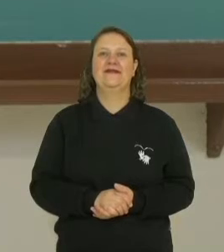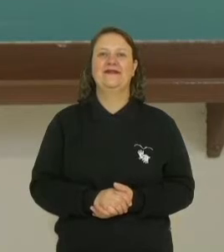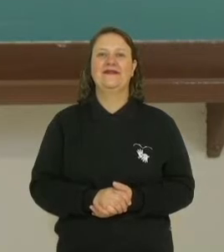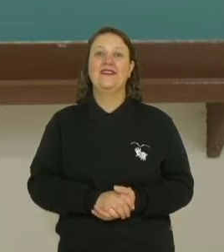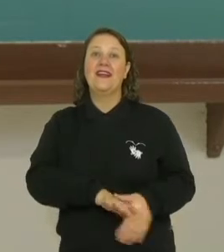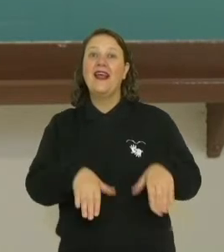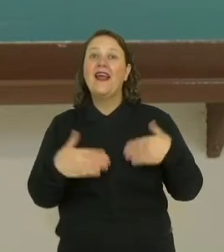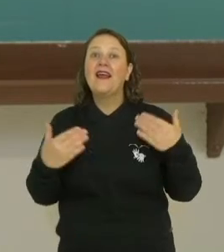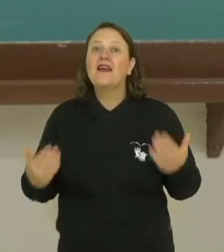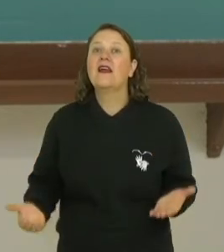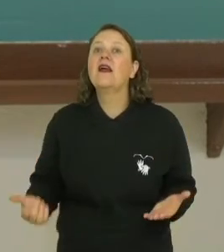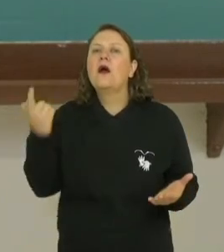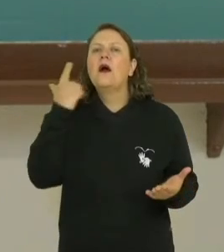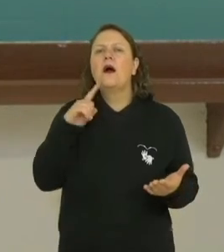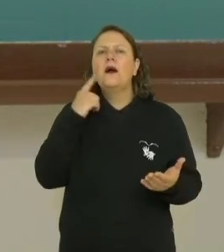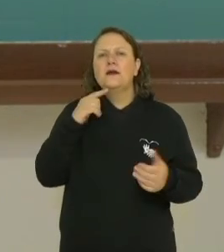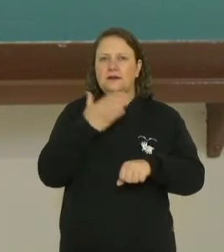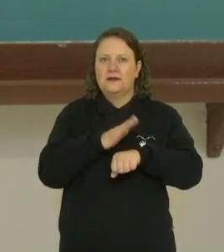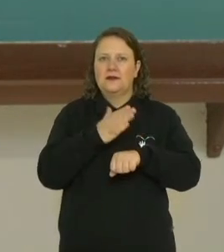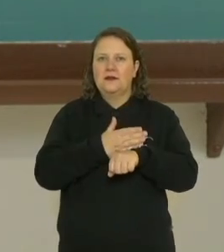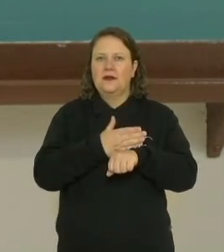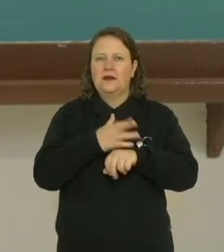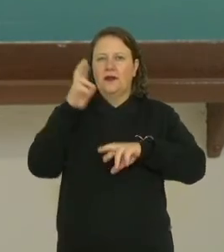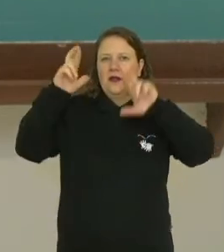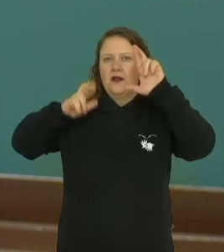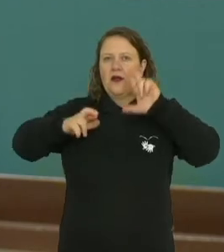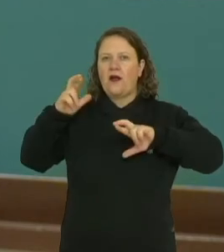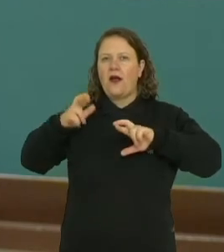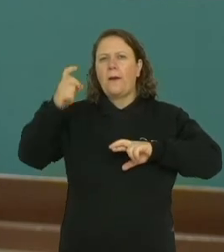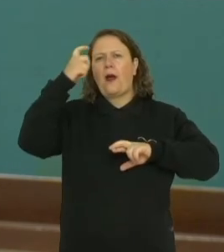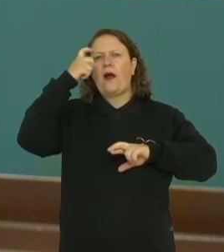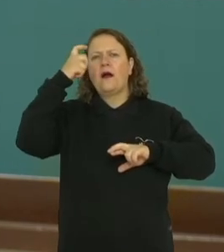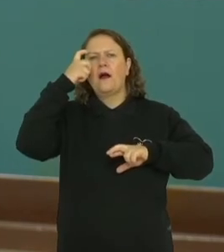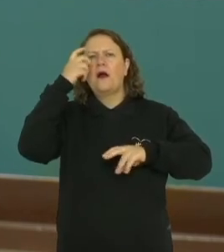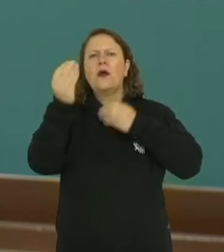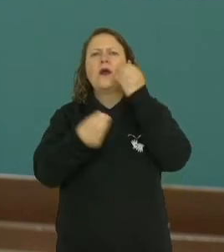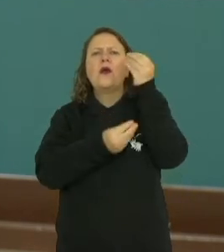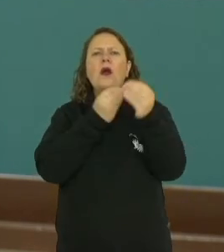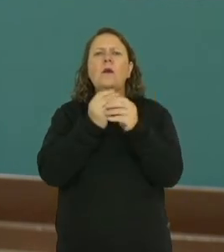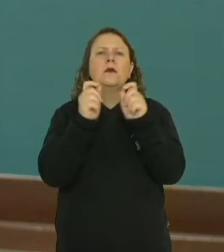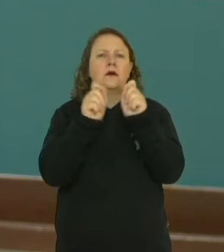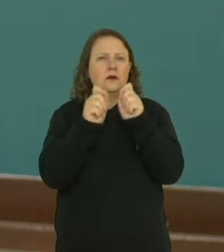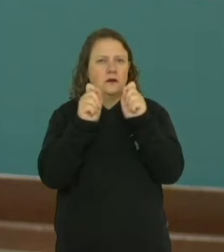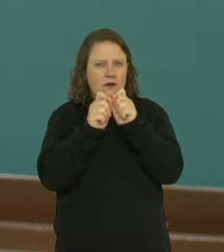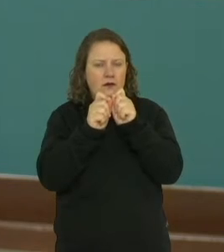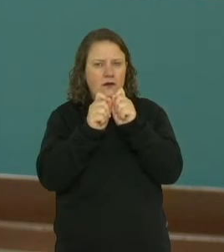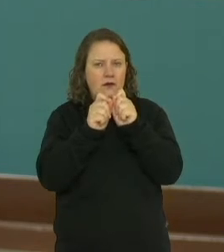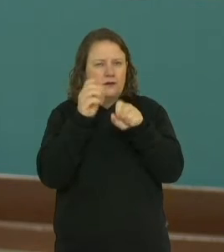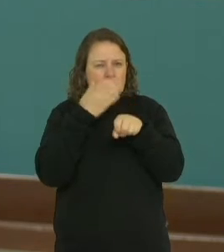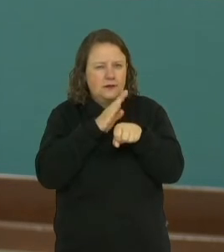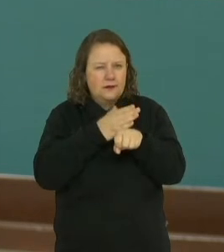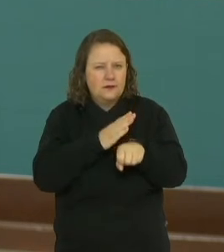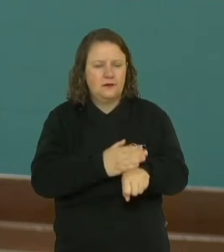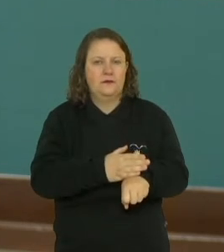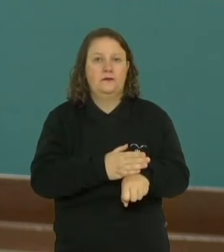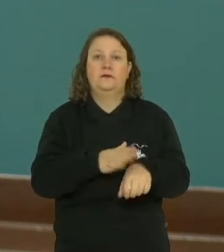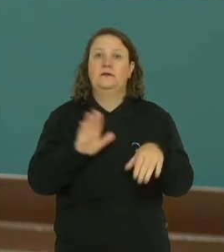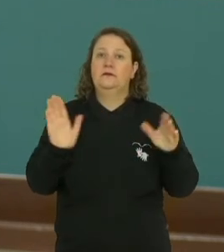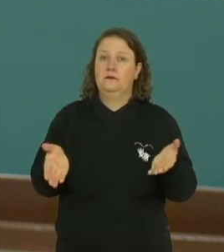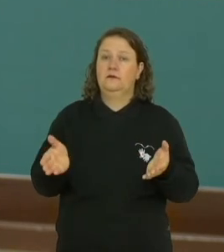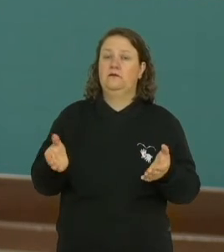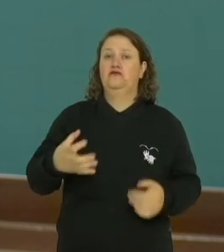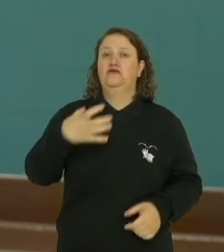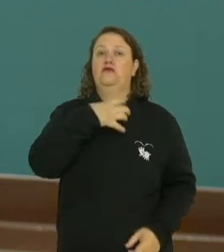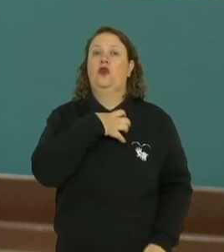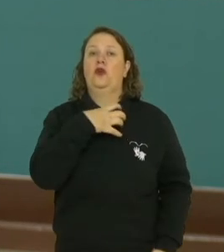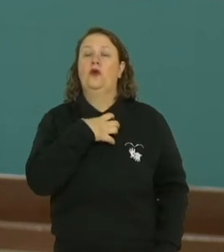E aí, conseguiu? Vamos conferir o seu raciocínio? Vamos ver como você montou a resolução? Bom, uma das